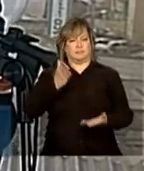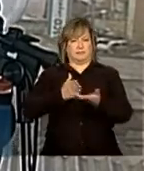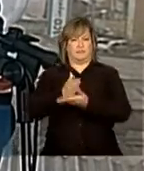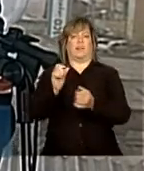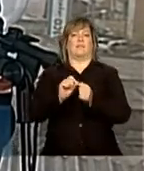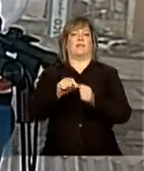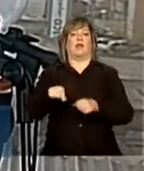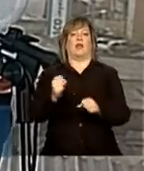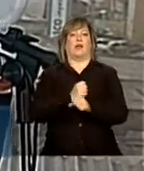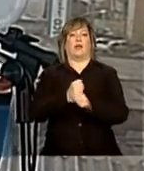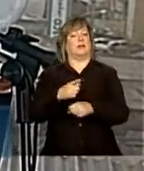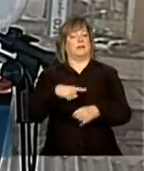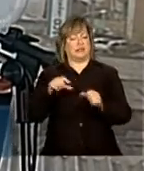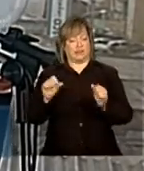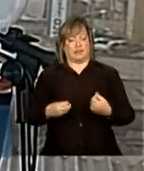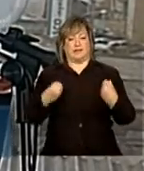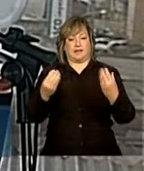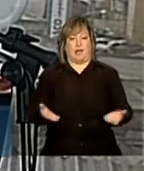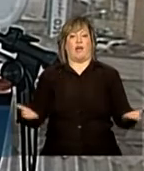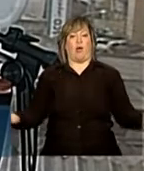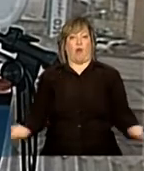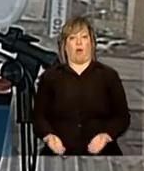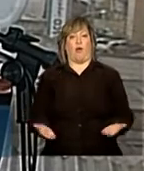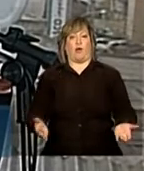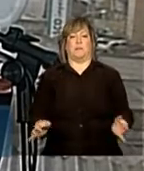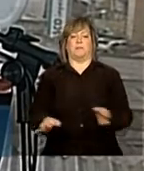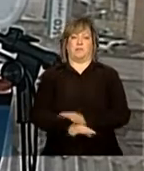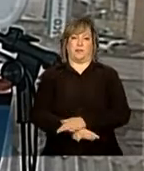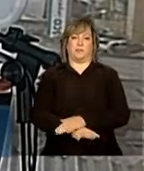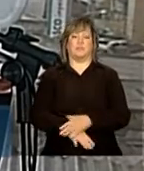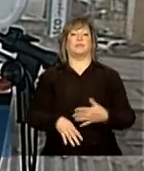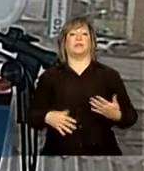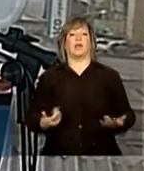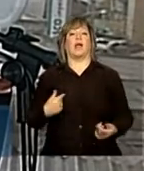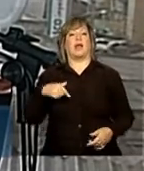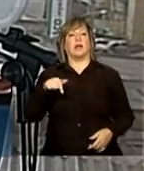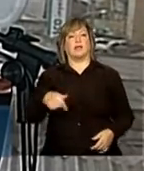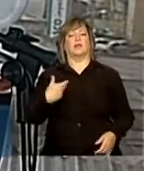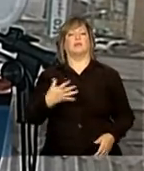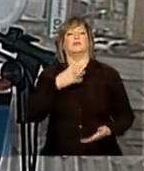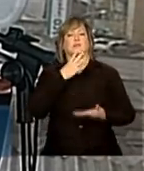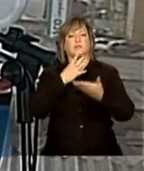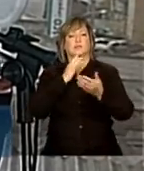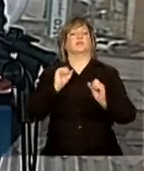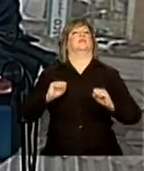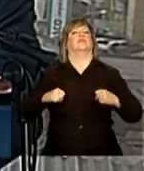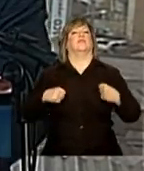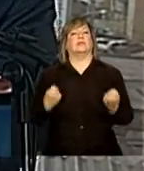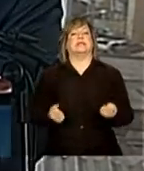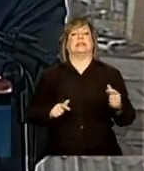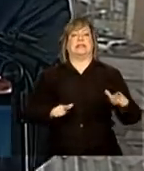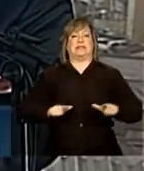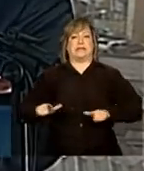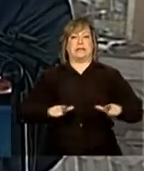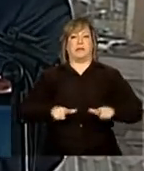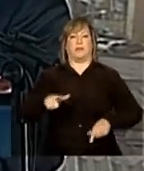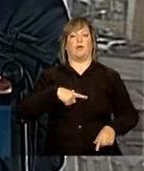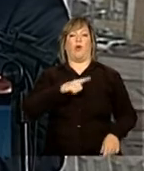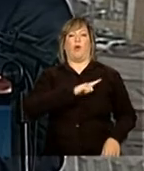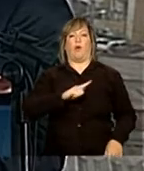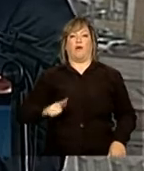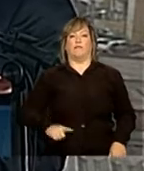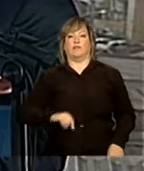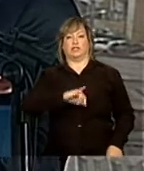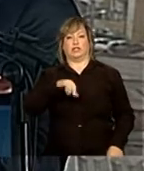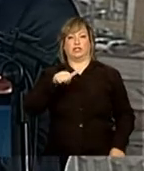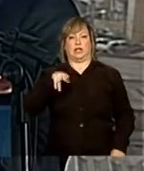obra. E ela está sendo entregue ao baiano no dia de hoje. Aqui eu quero reconhecer o empenho e o trabalho do governador Jacques